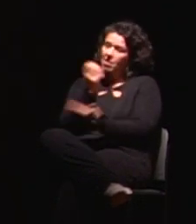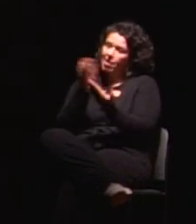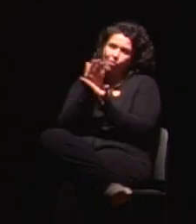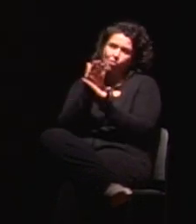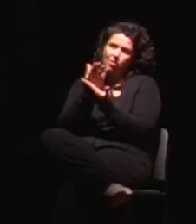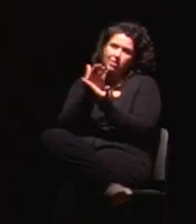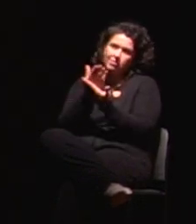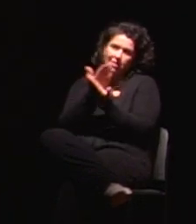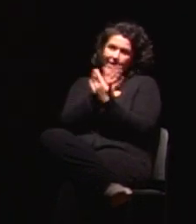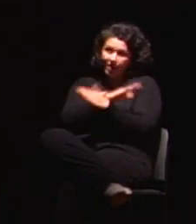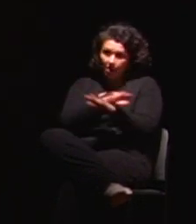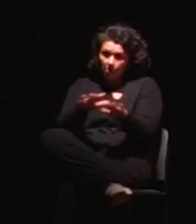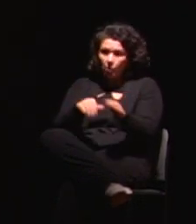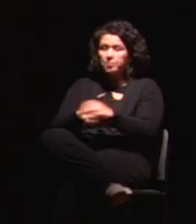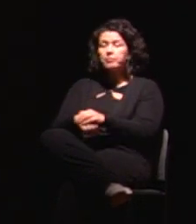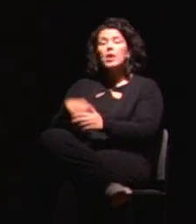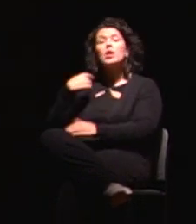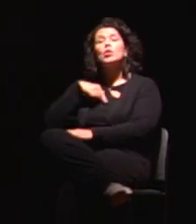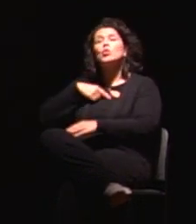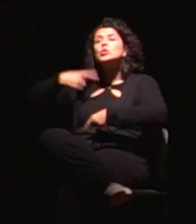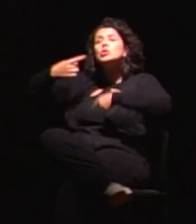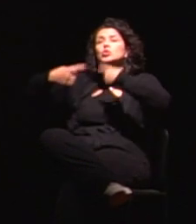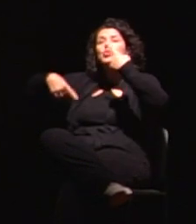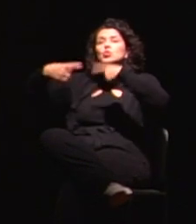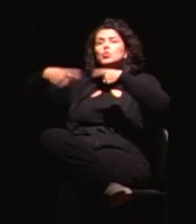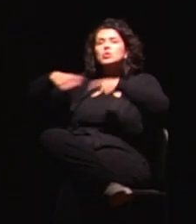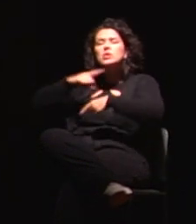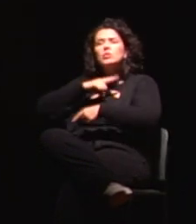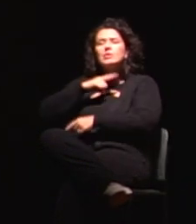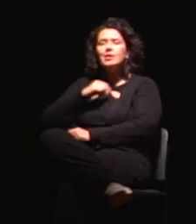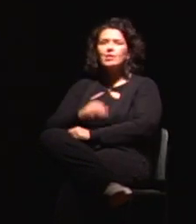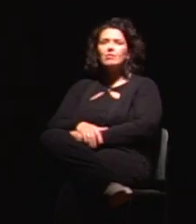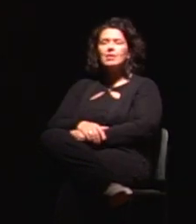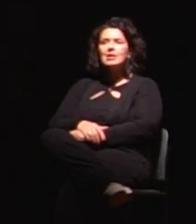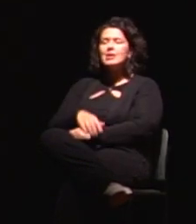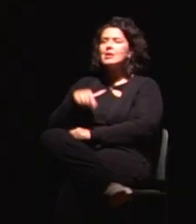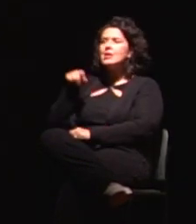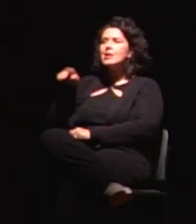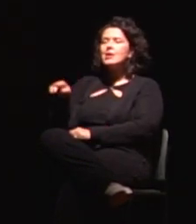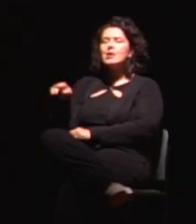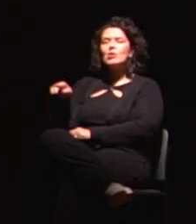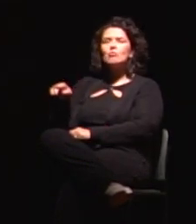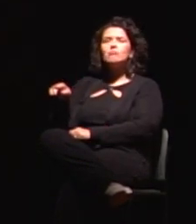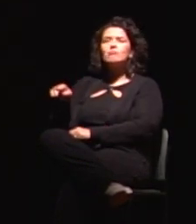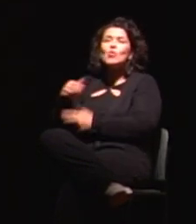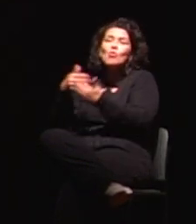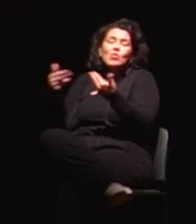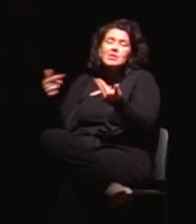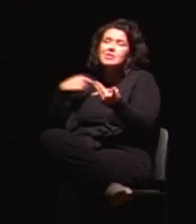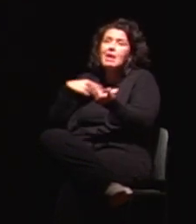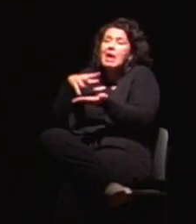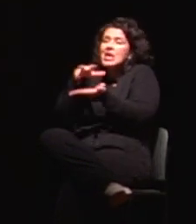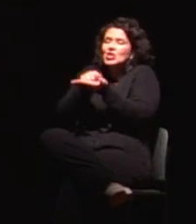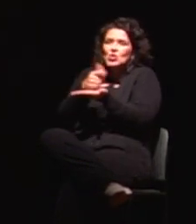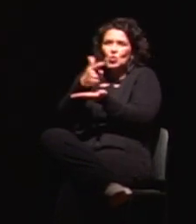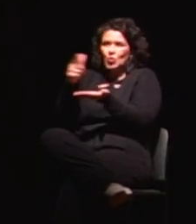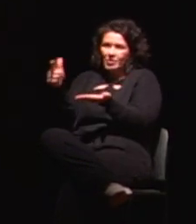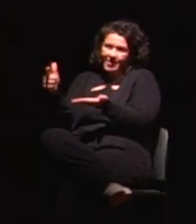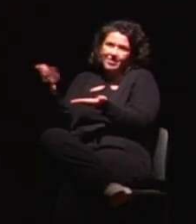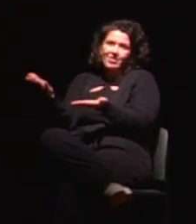existe mais. A gente fez uma discussão que é a única coisa que eu não consigo ter nada dela, que